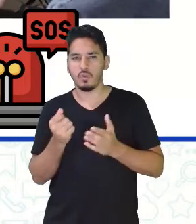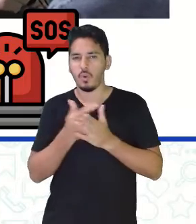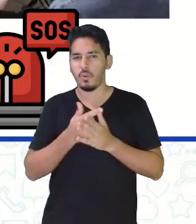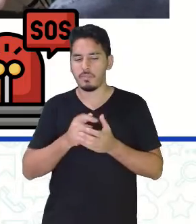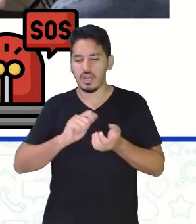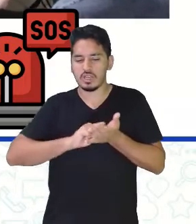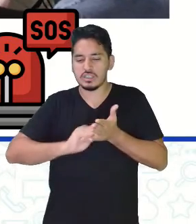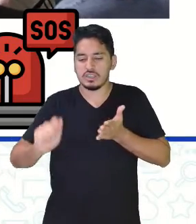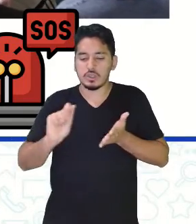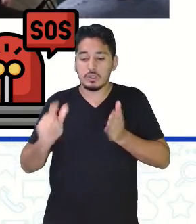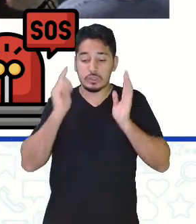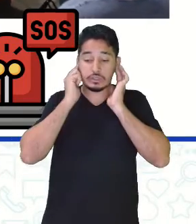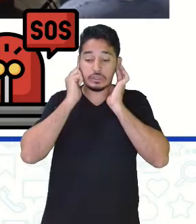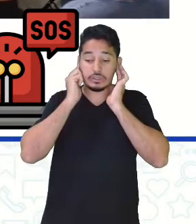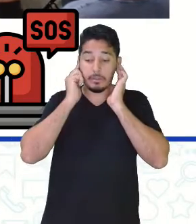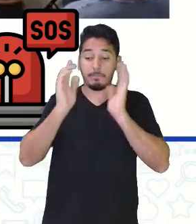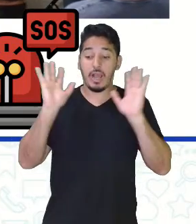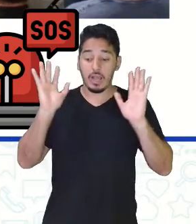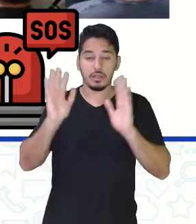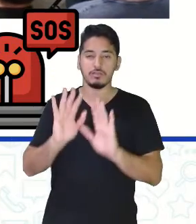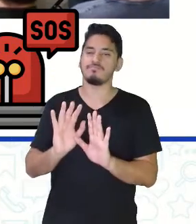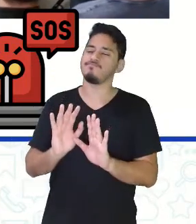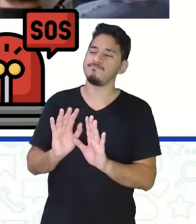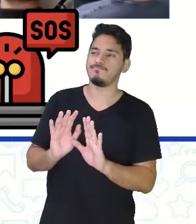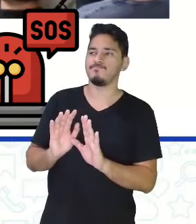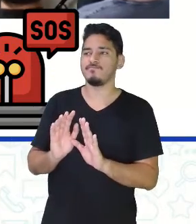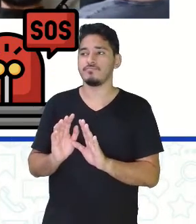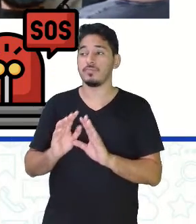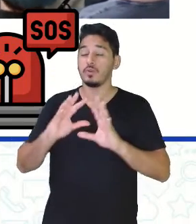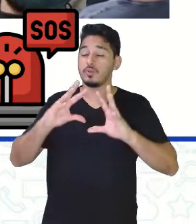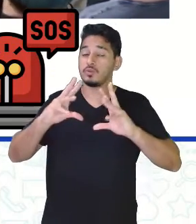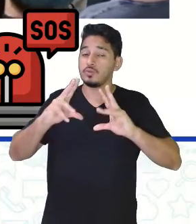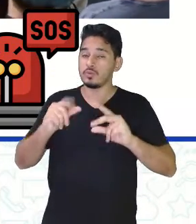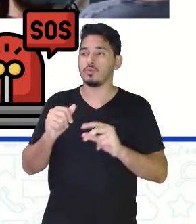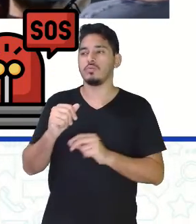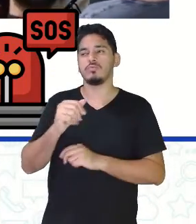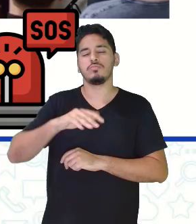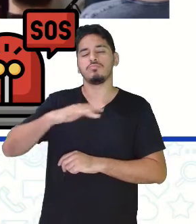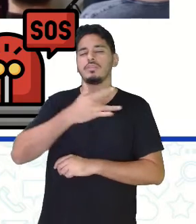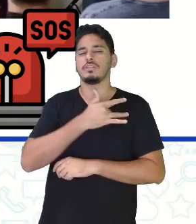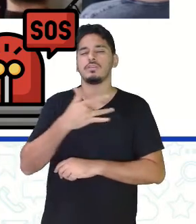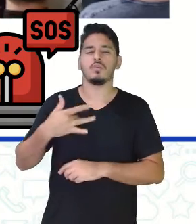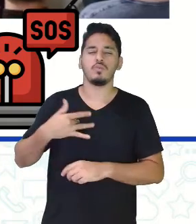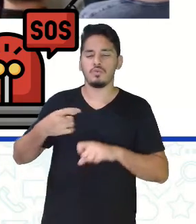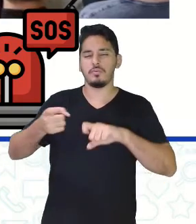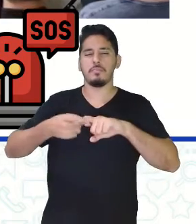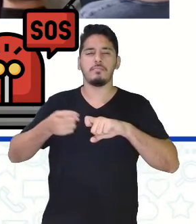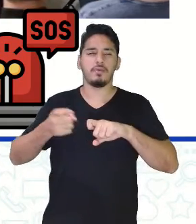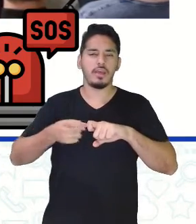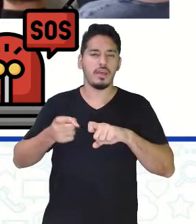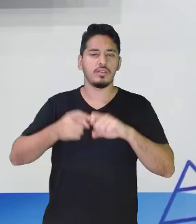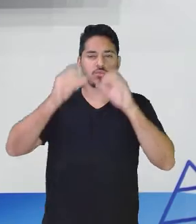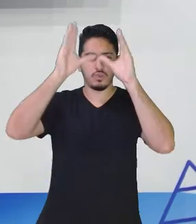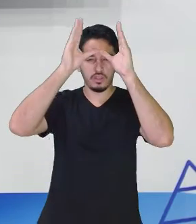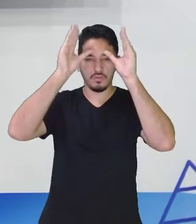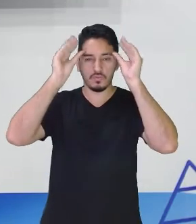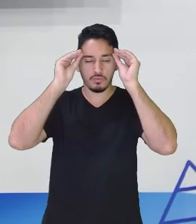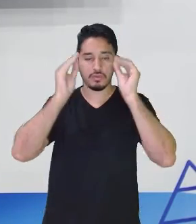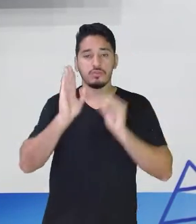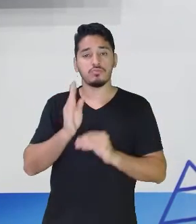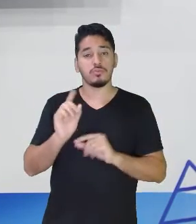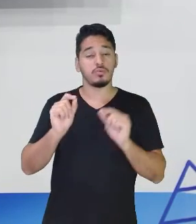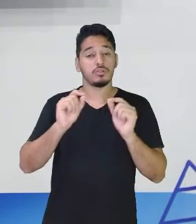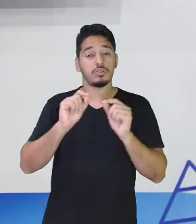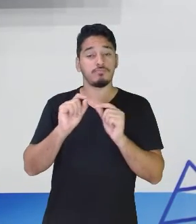fogos. E aí a gente tem aqui um recadinho, né? Todo o pessoal da saúde, os médicos, os enfermeiros, estão